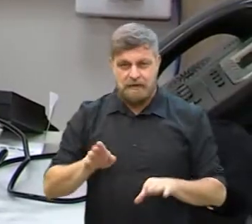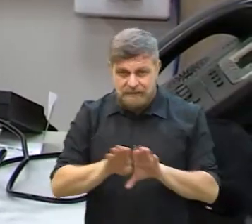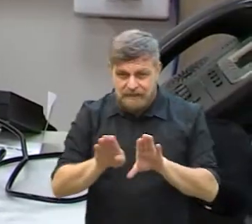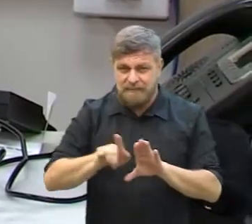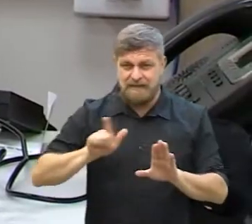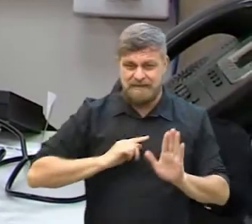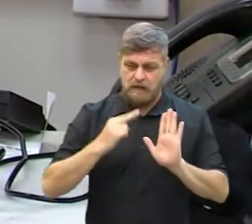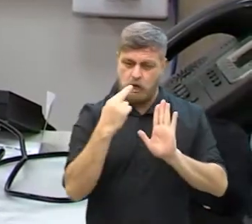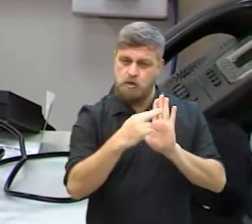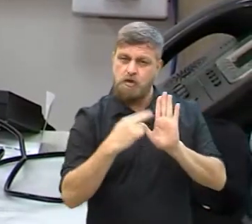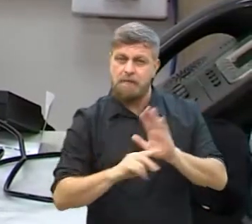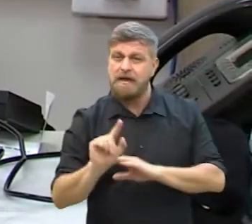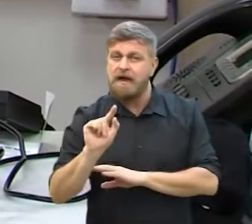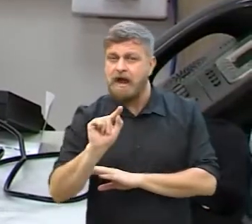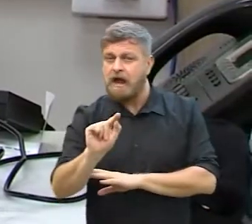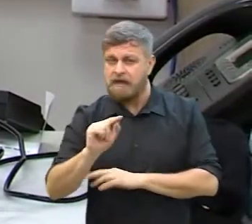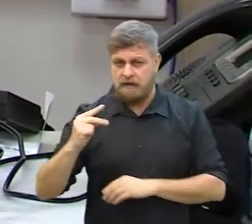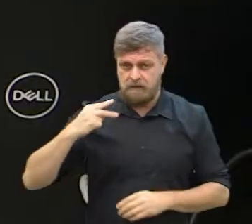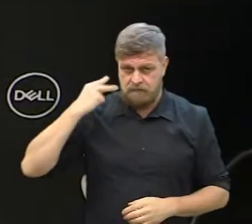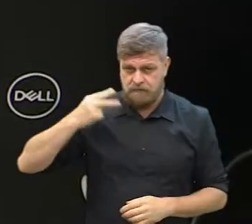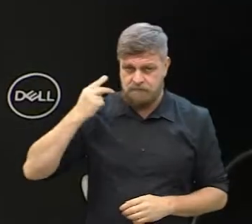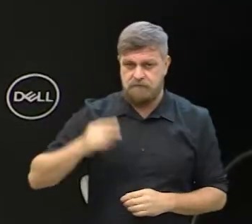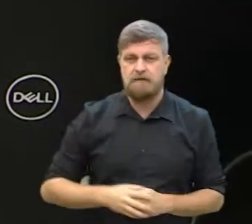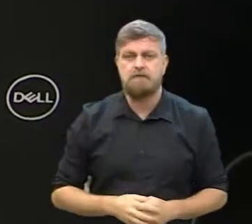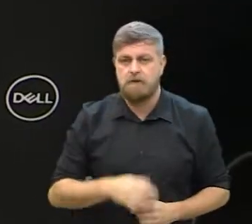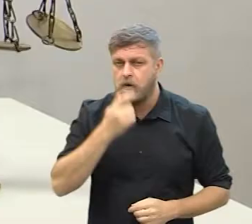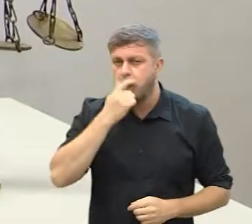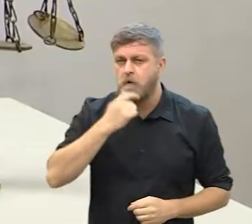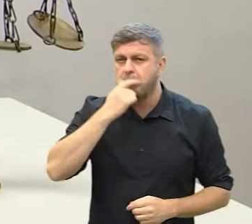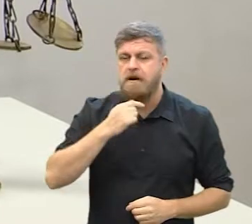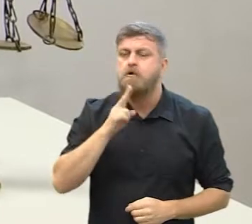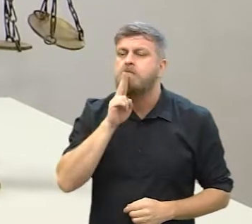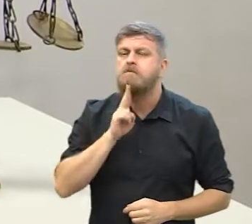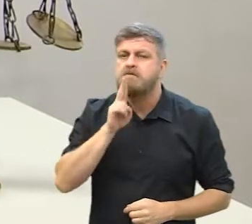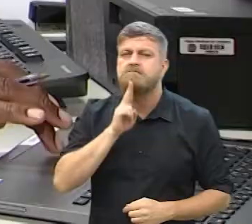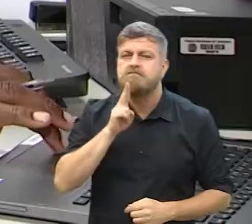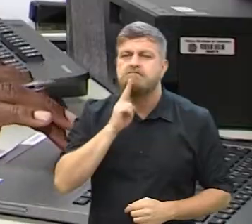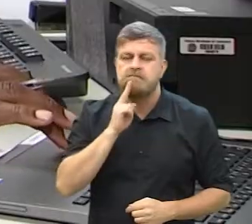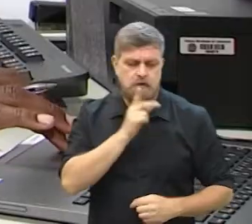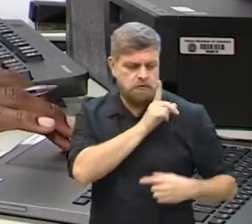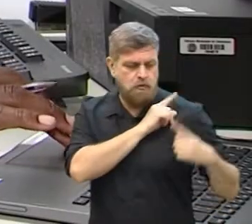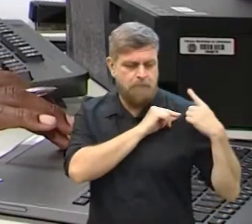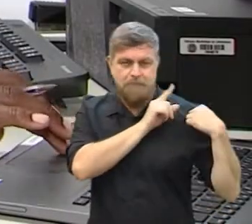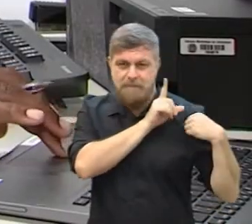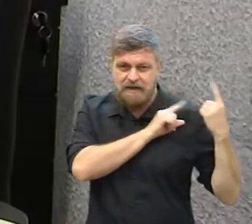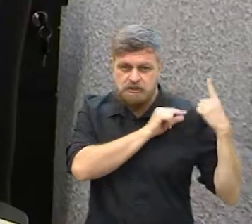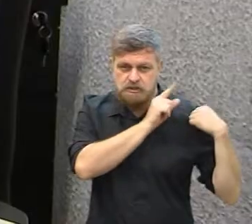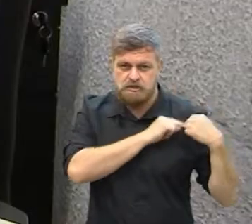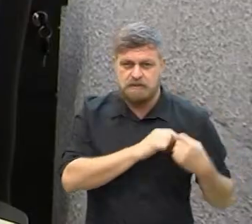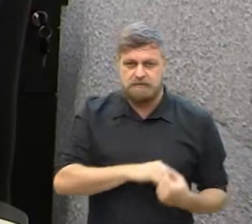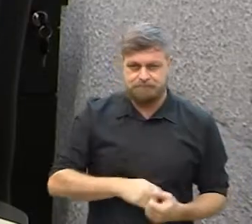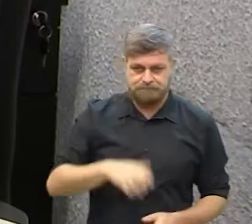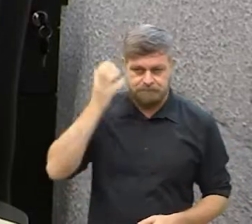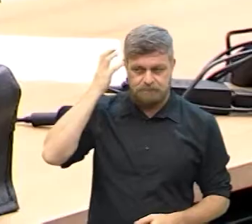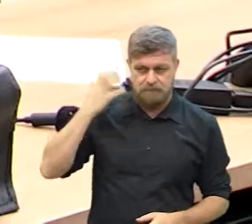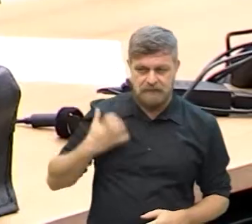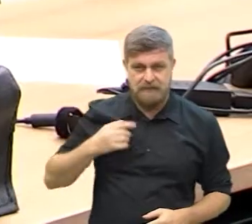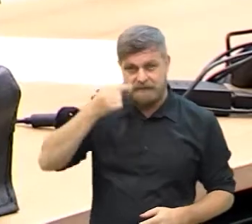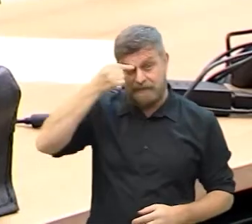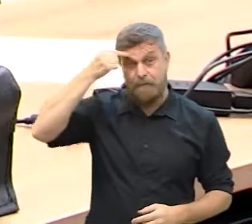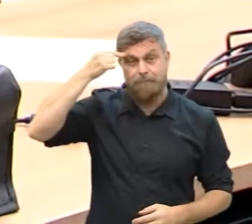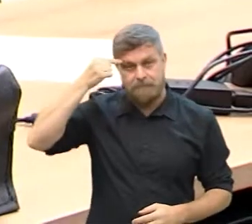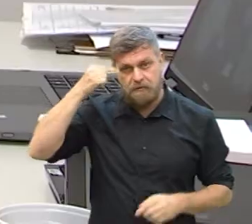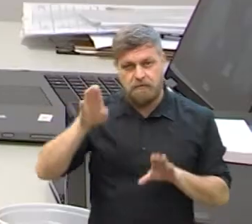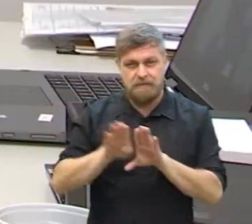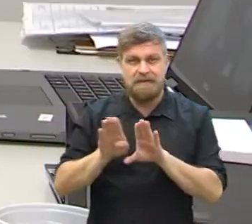Gaspar, subscrevem o texto os vereadores Marrom Cunha, Nelson Osseri, Major Jaime, Guida Calisto,